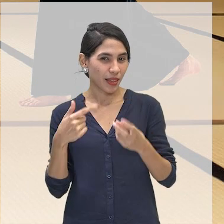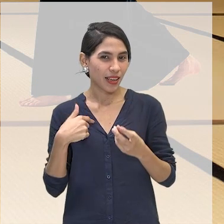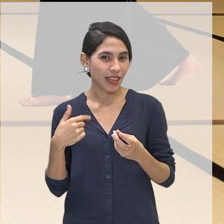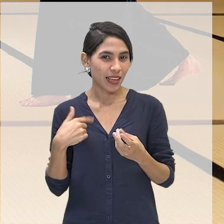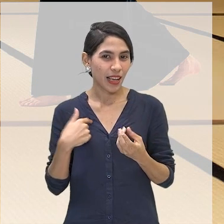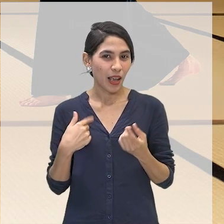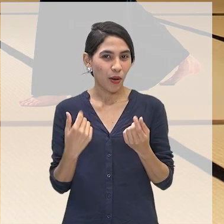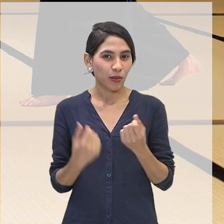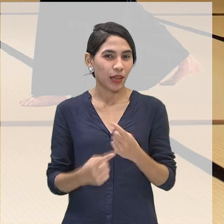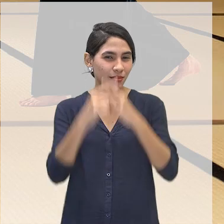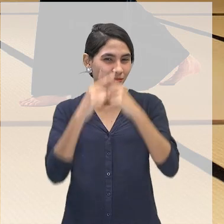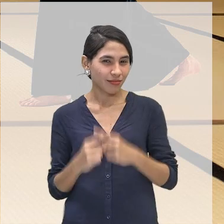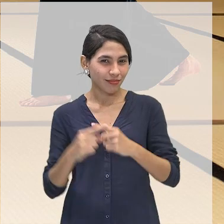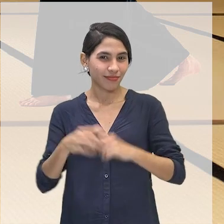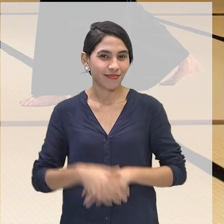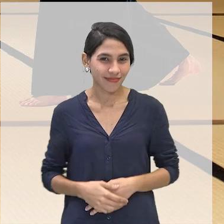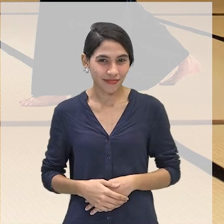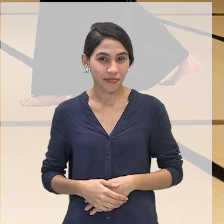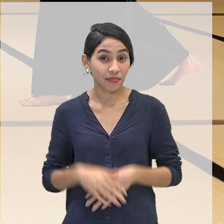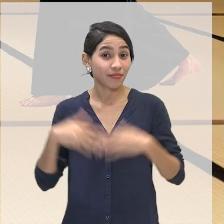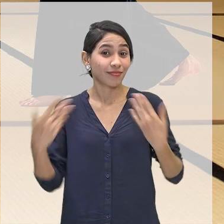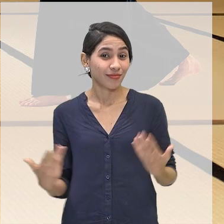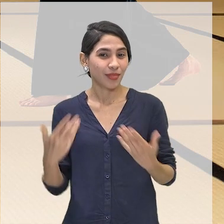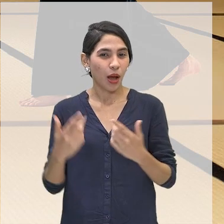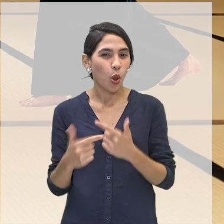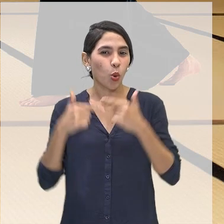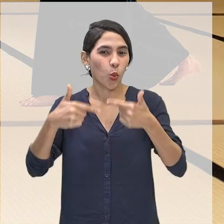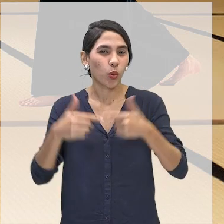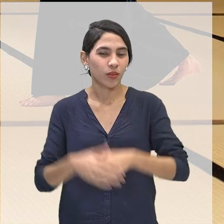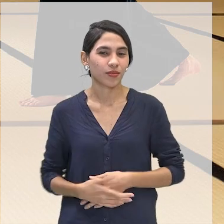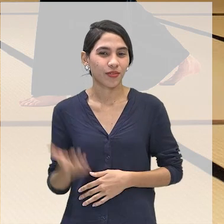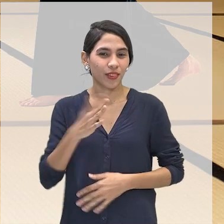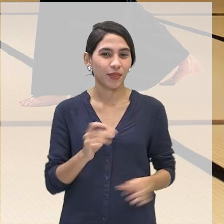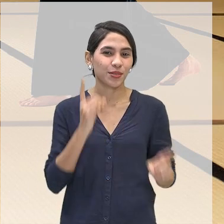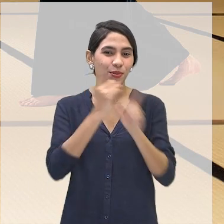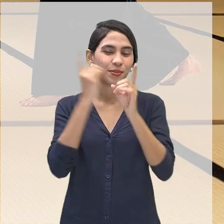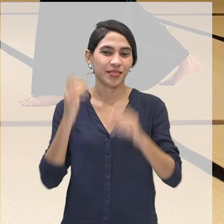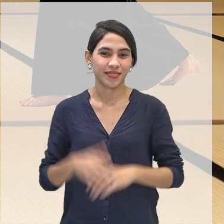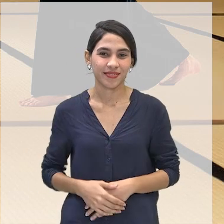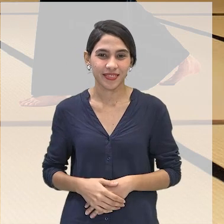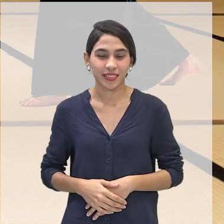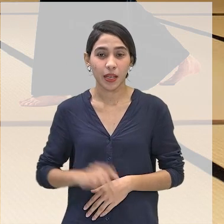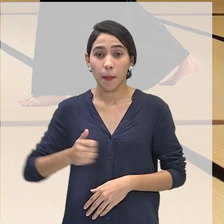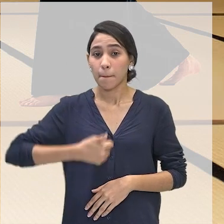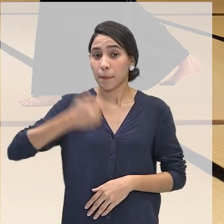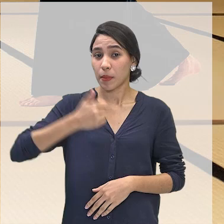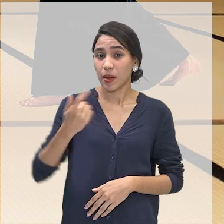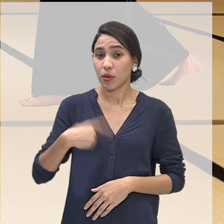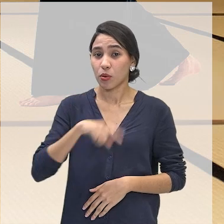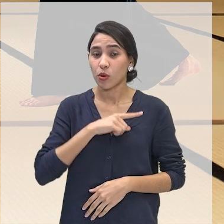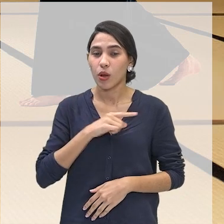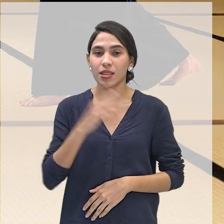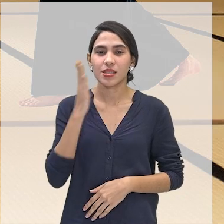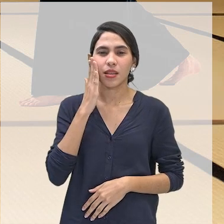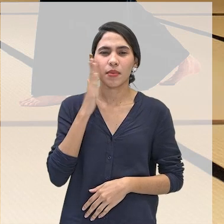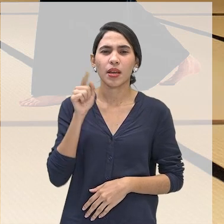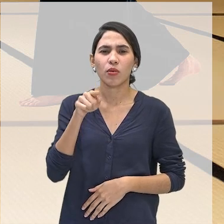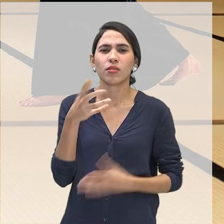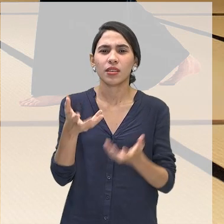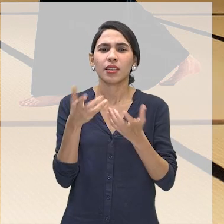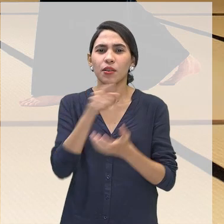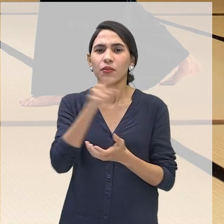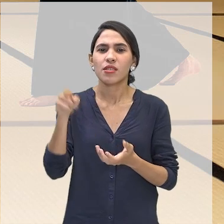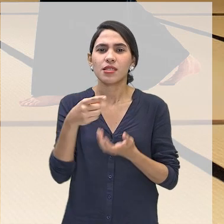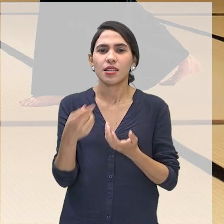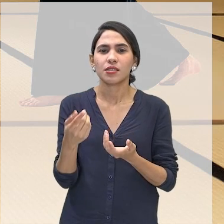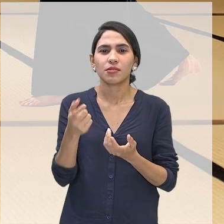de um combate, né? Que luta será essa? Vamos descobrir? Então, primeiro, antes de a gente saber o que é, eu quero que vocês observem,